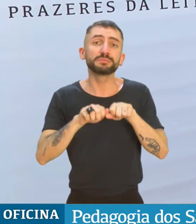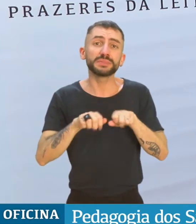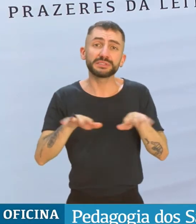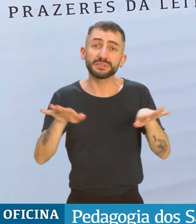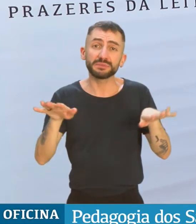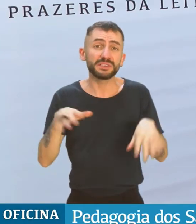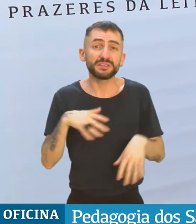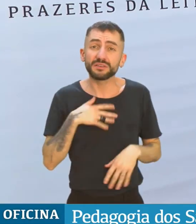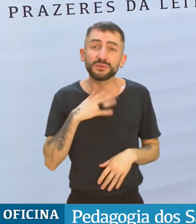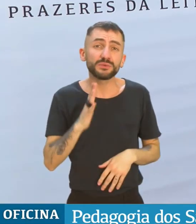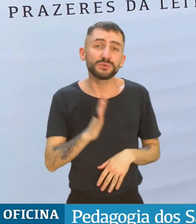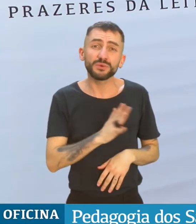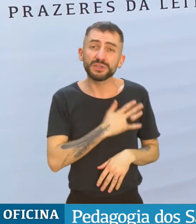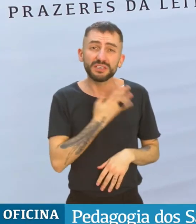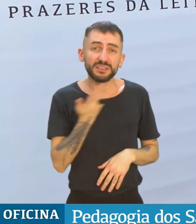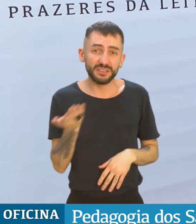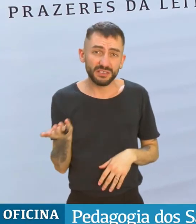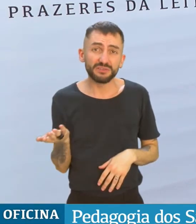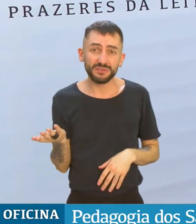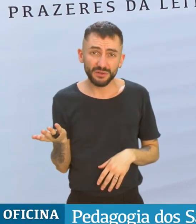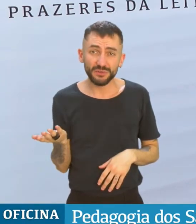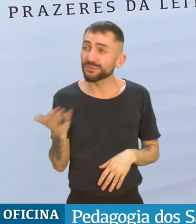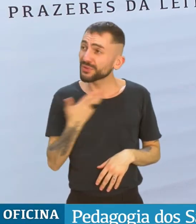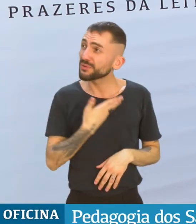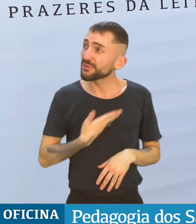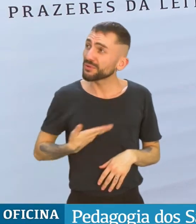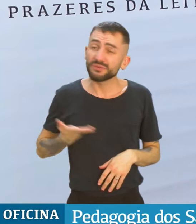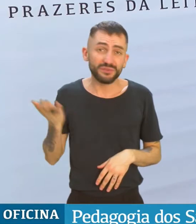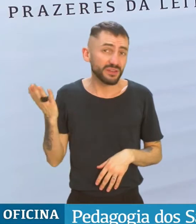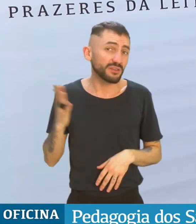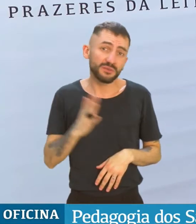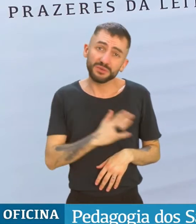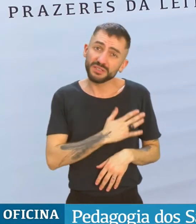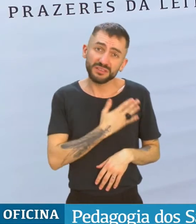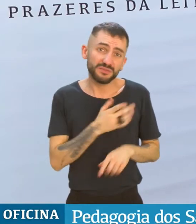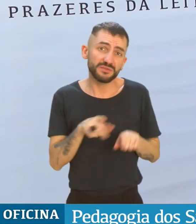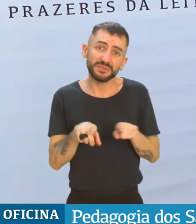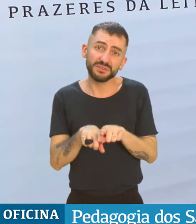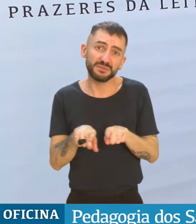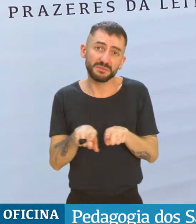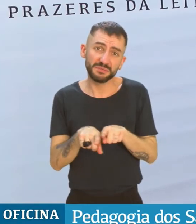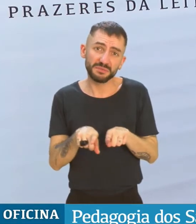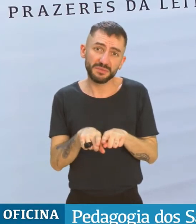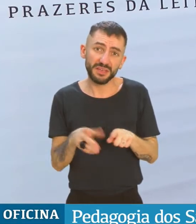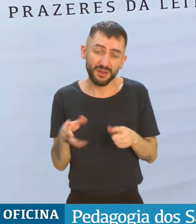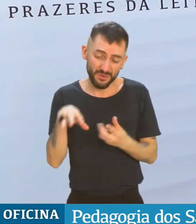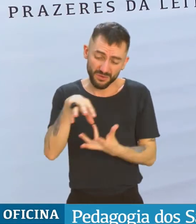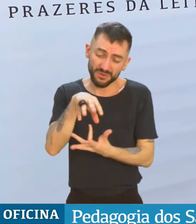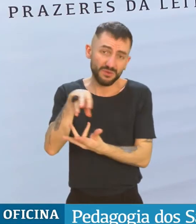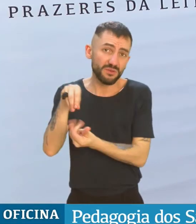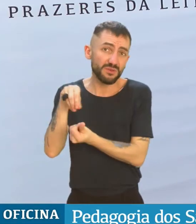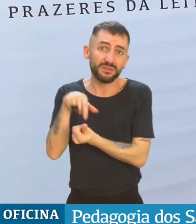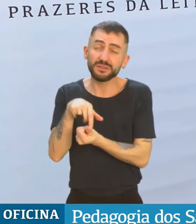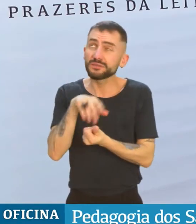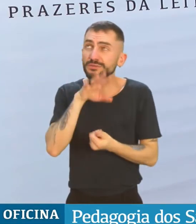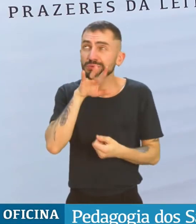é terrível, esse governo é terrível, esse mundo que a gente está vivendo é terrível. Mas